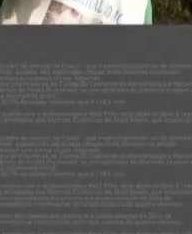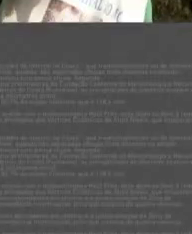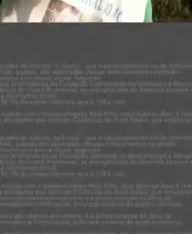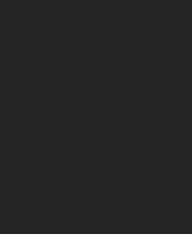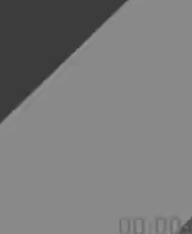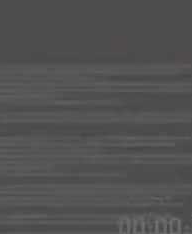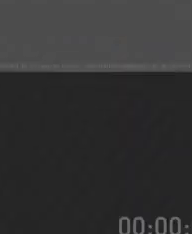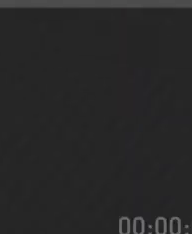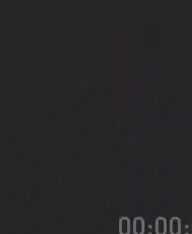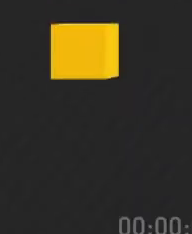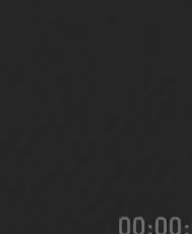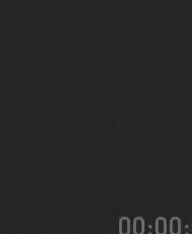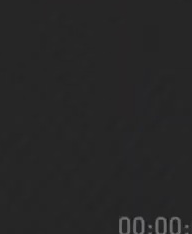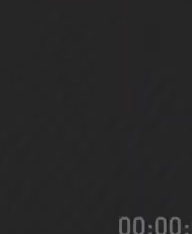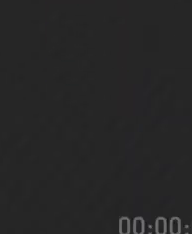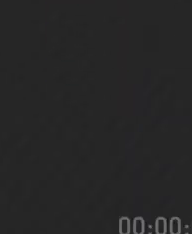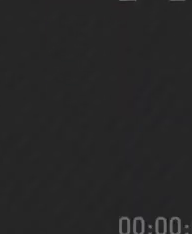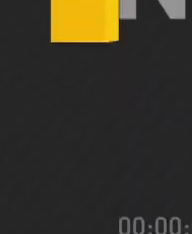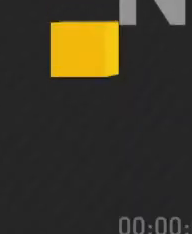ae